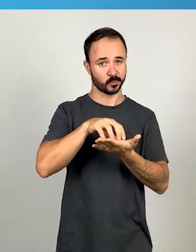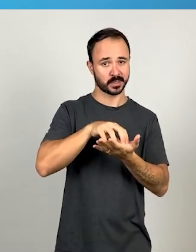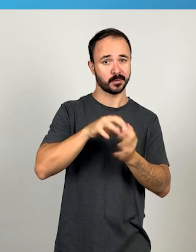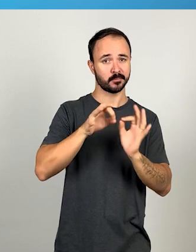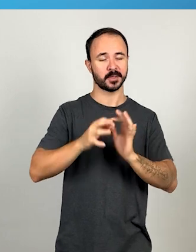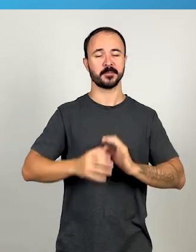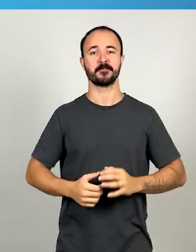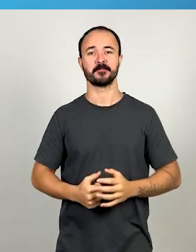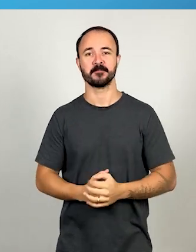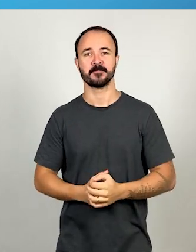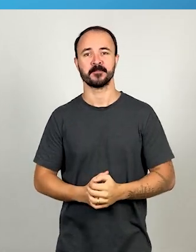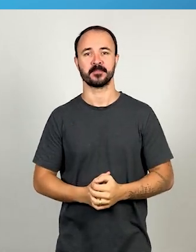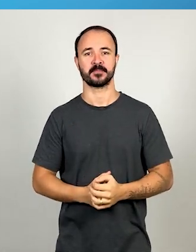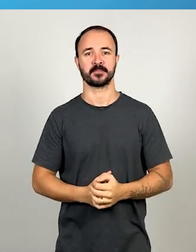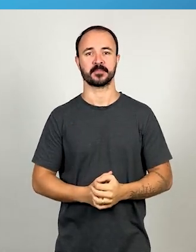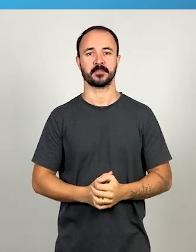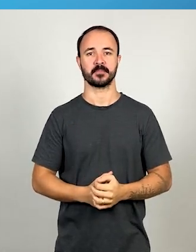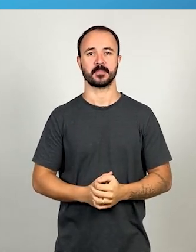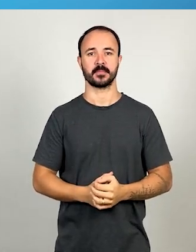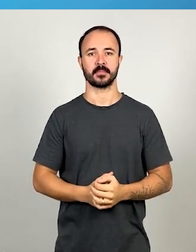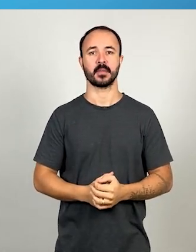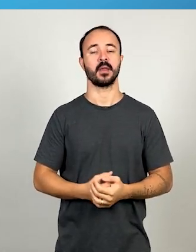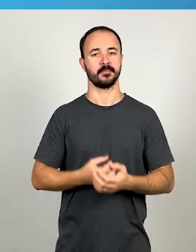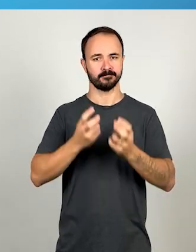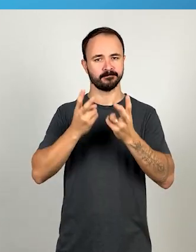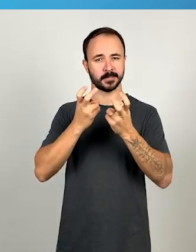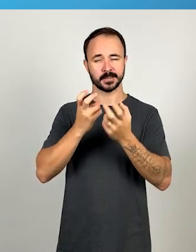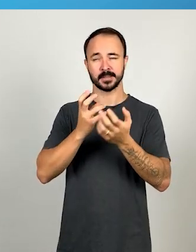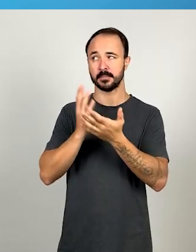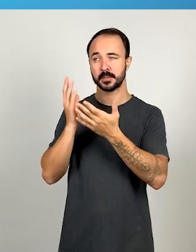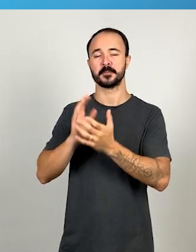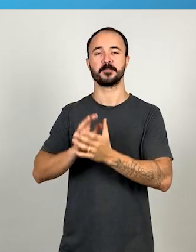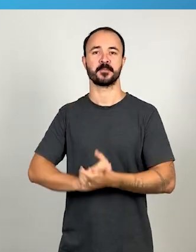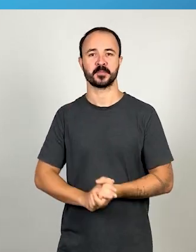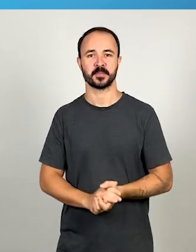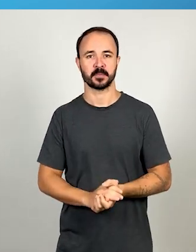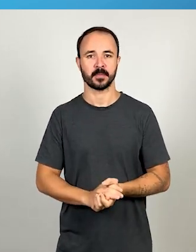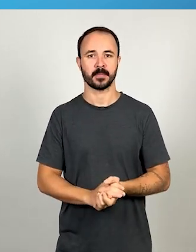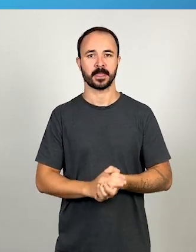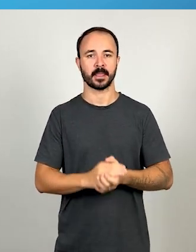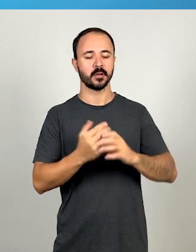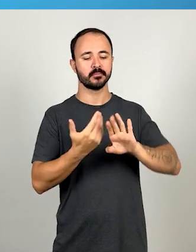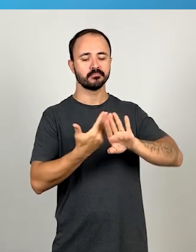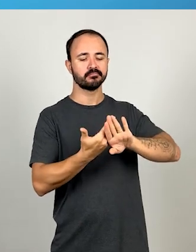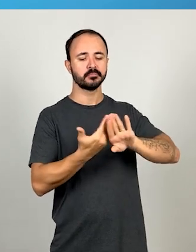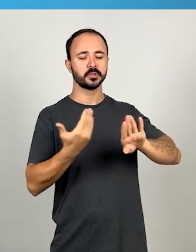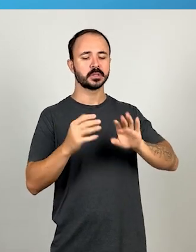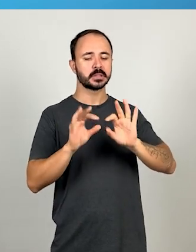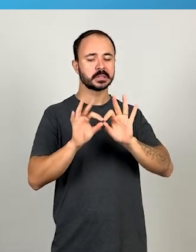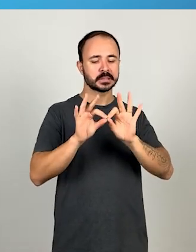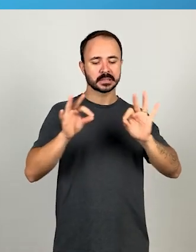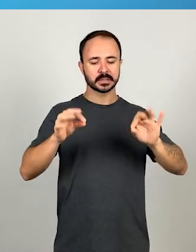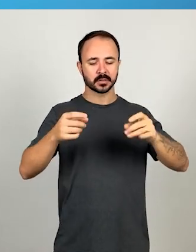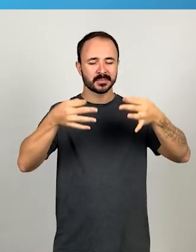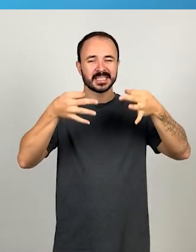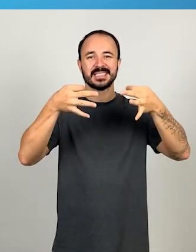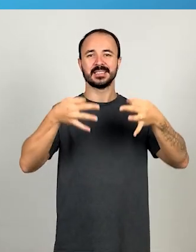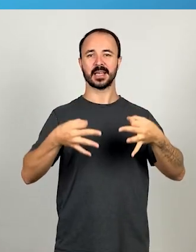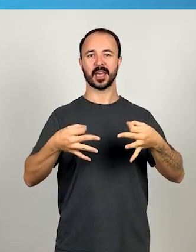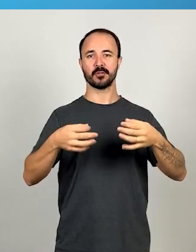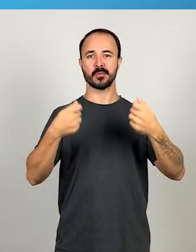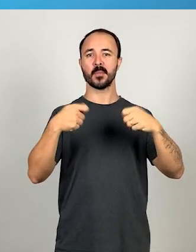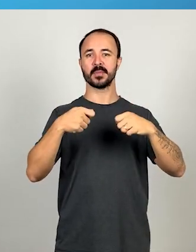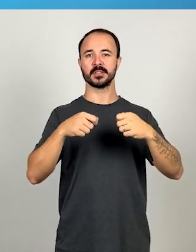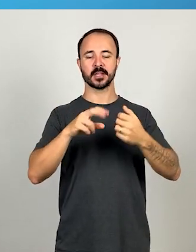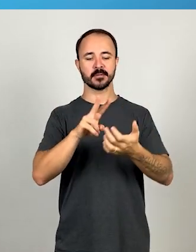com os pinos simples. Nesse formato, nós temos a distância adequada para fixar,